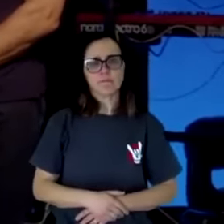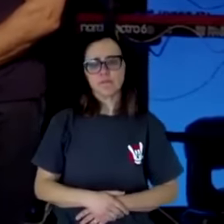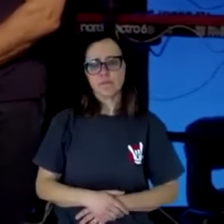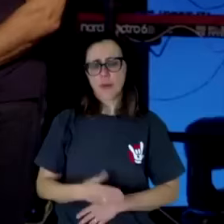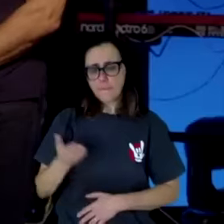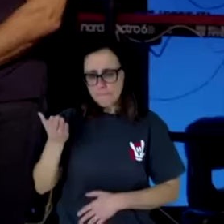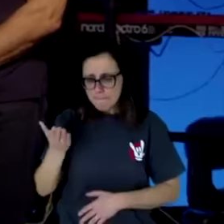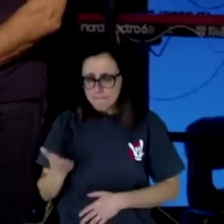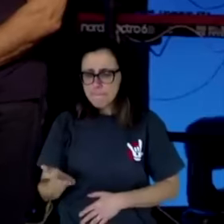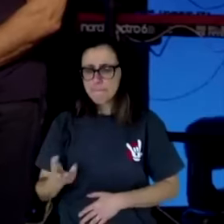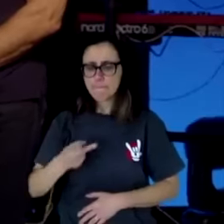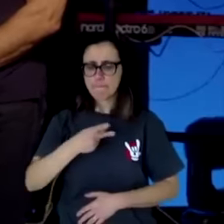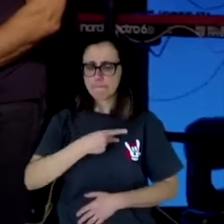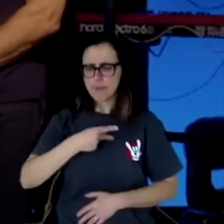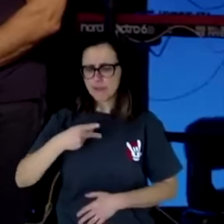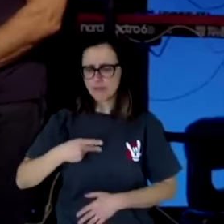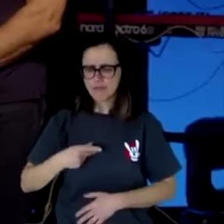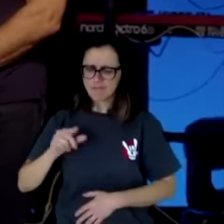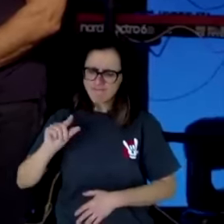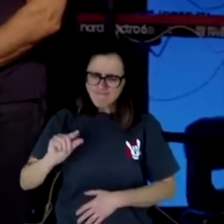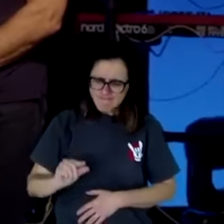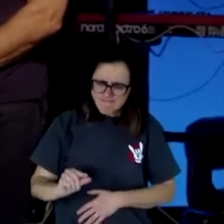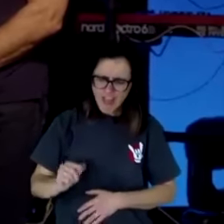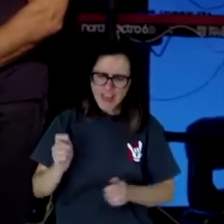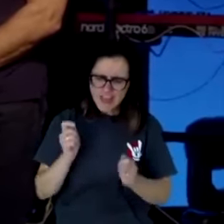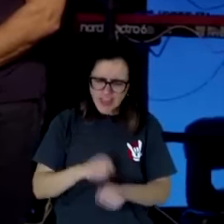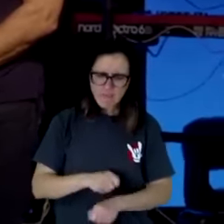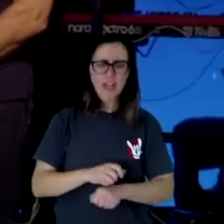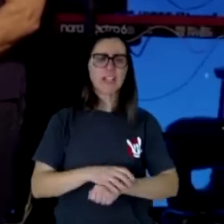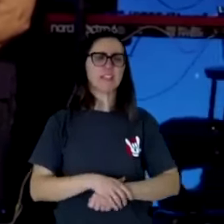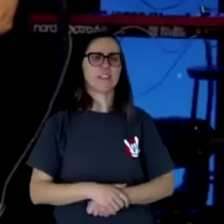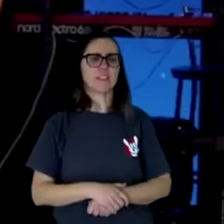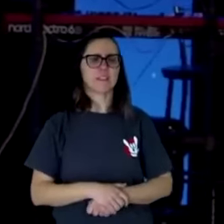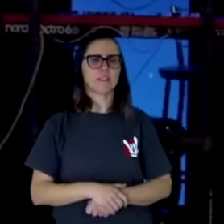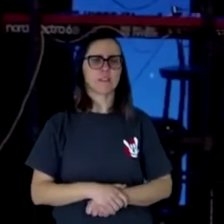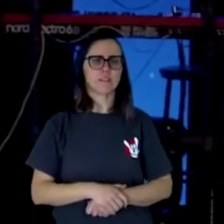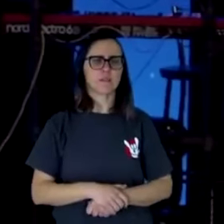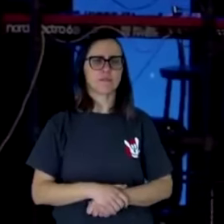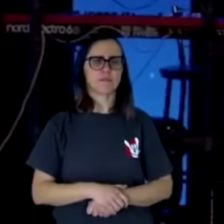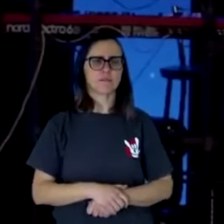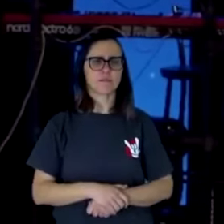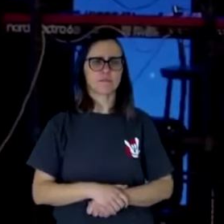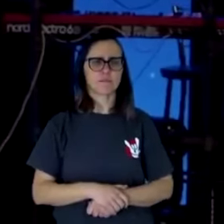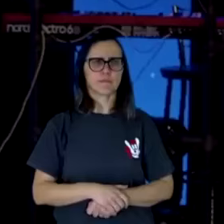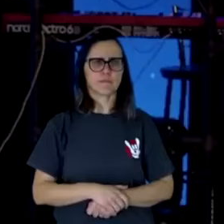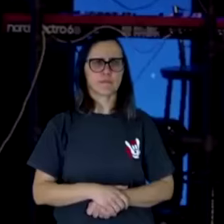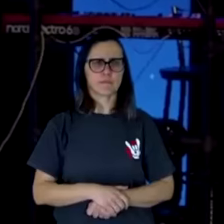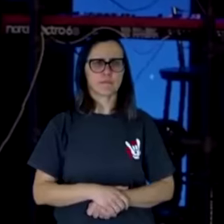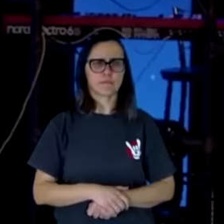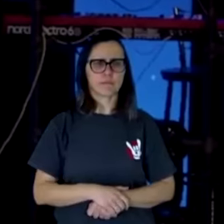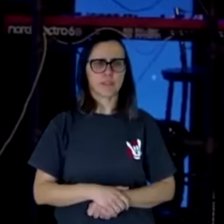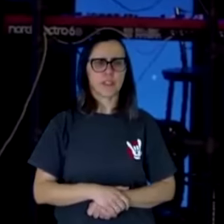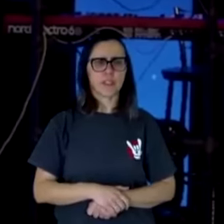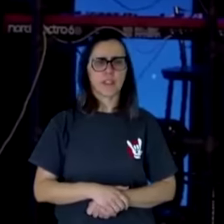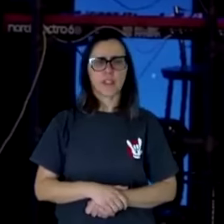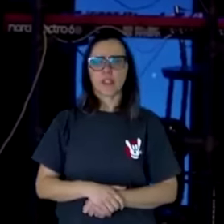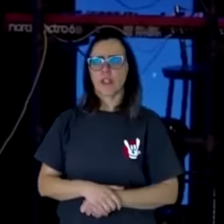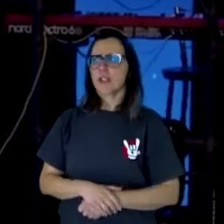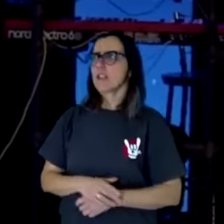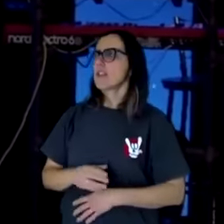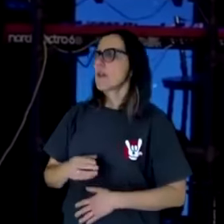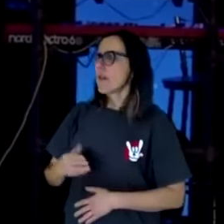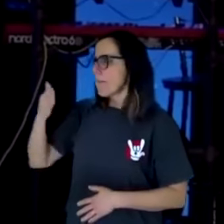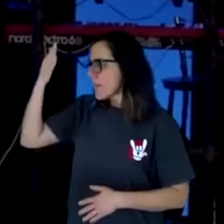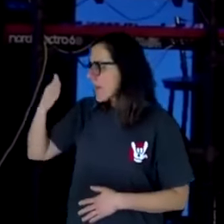capaz e a falta de capacidade dele quando ele assume a humildade dele perante Deus